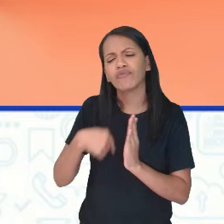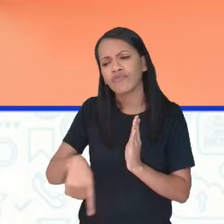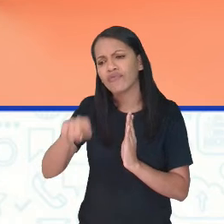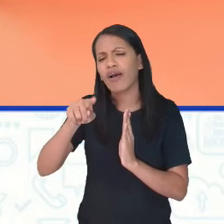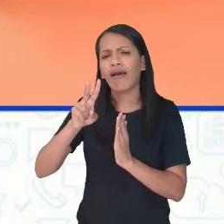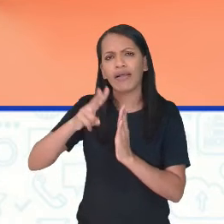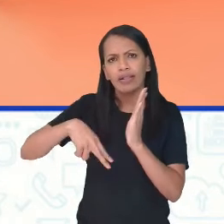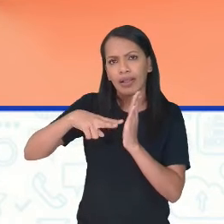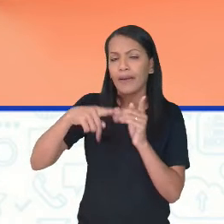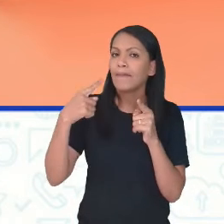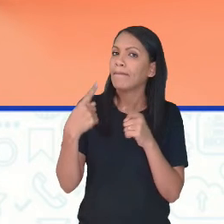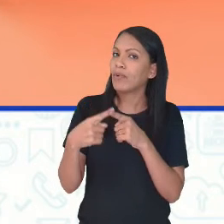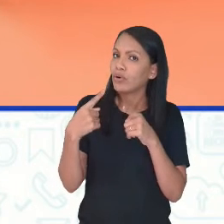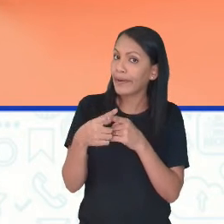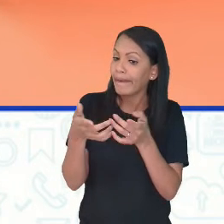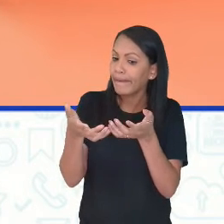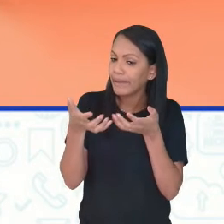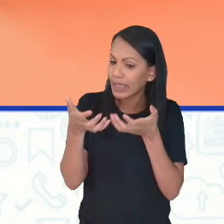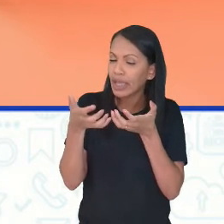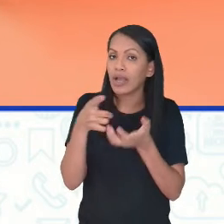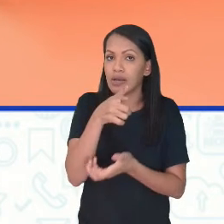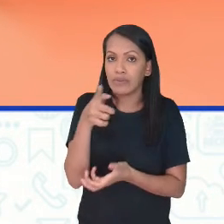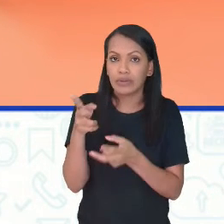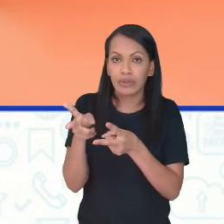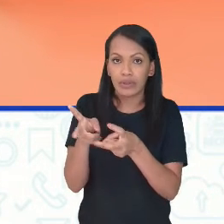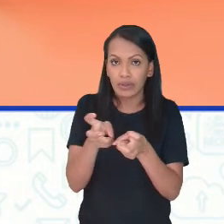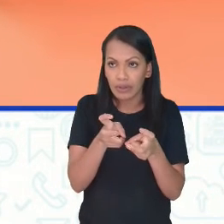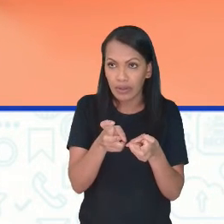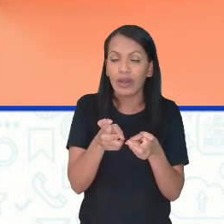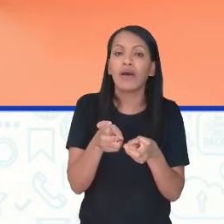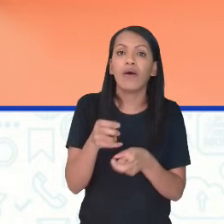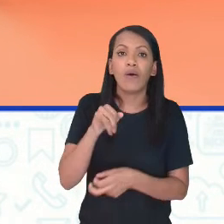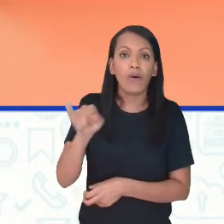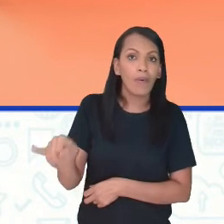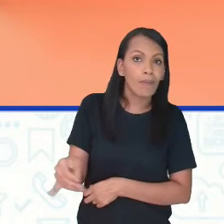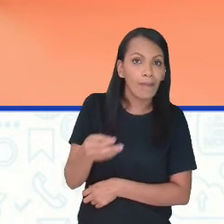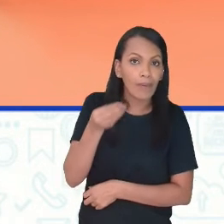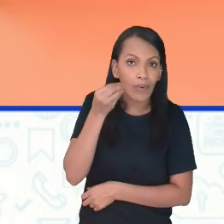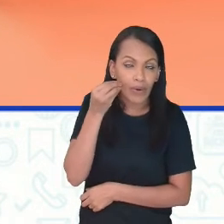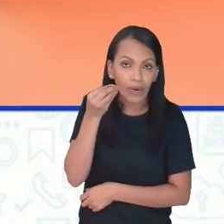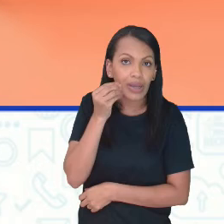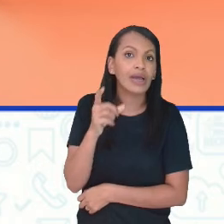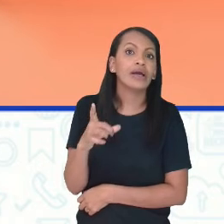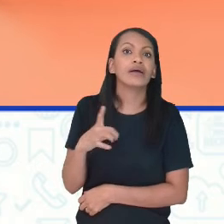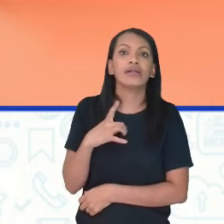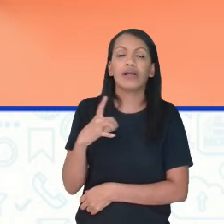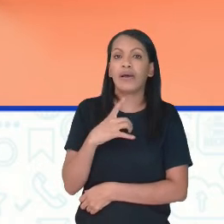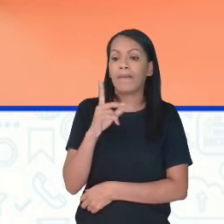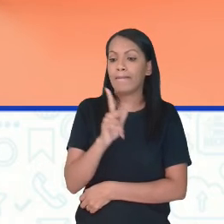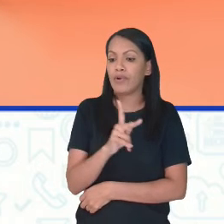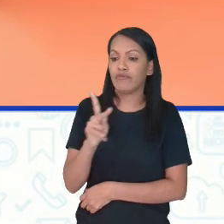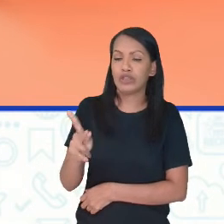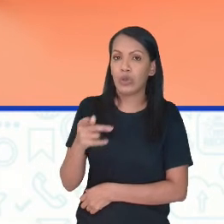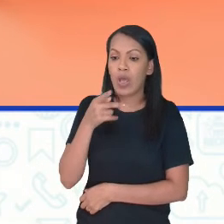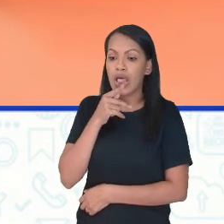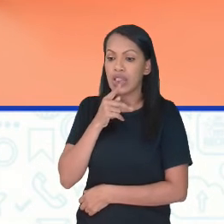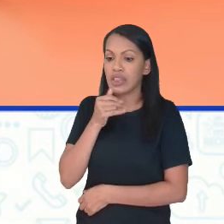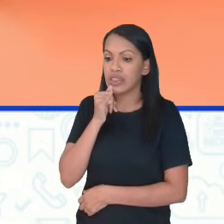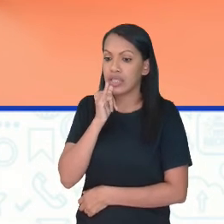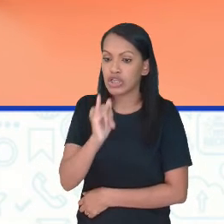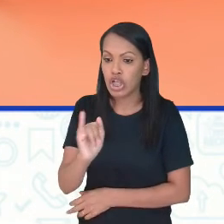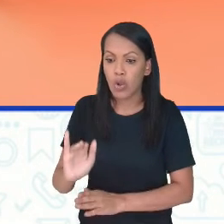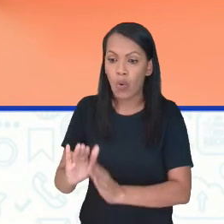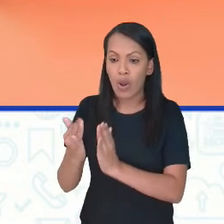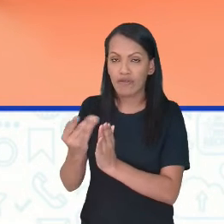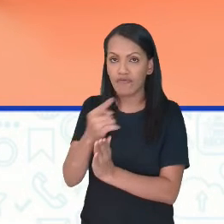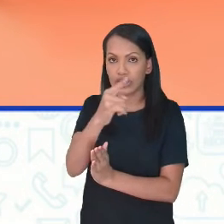Leia porque quer. Percebam a oportunidade que você está tendo. A professora não está ditando o livro que